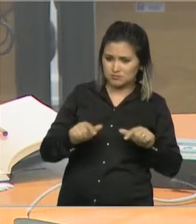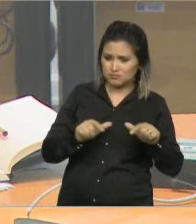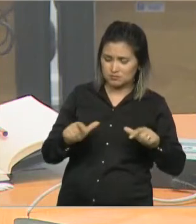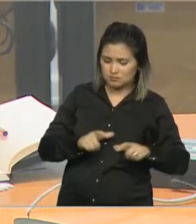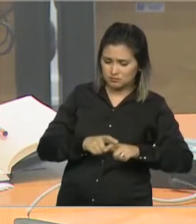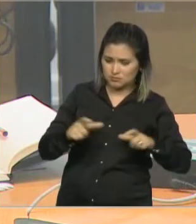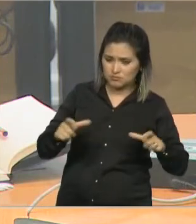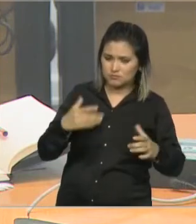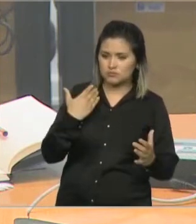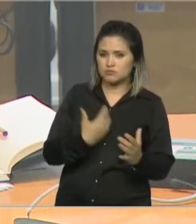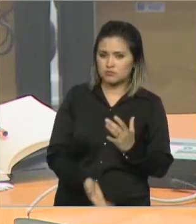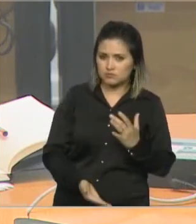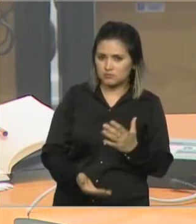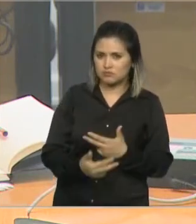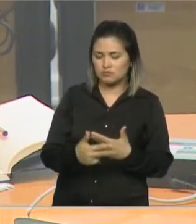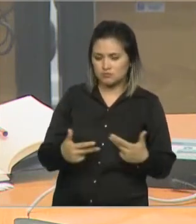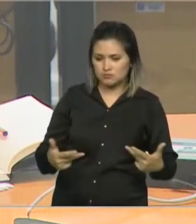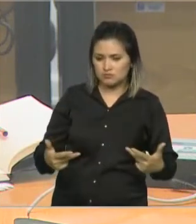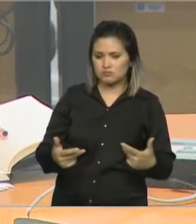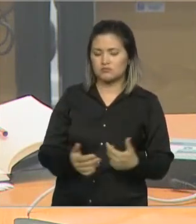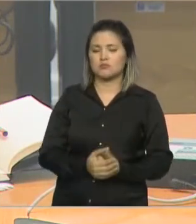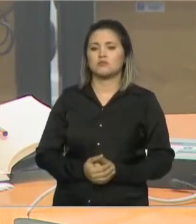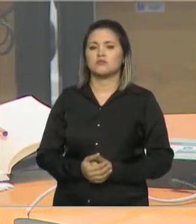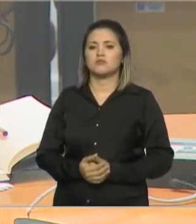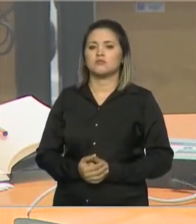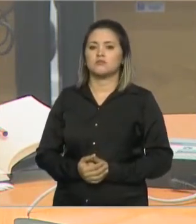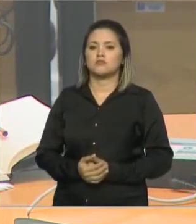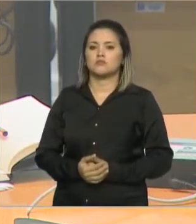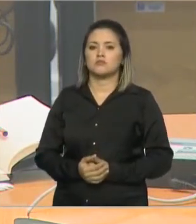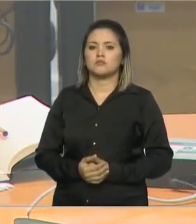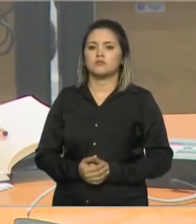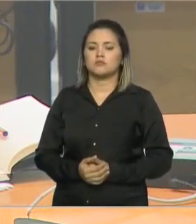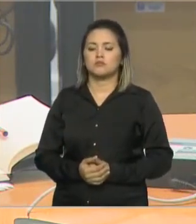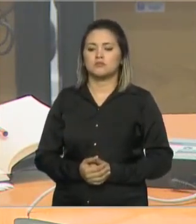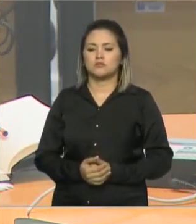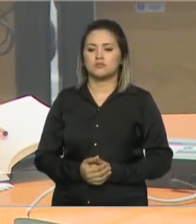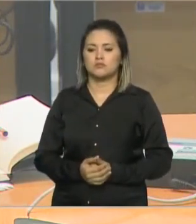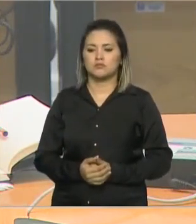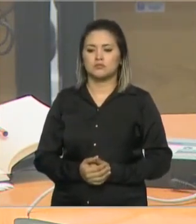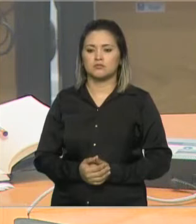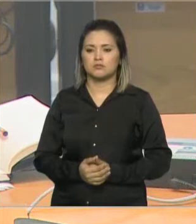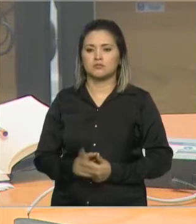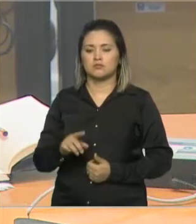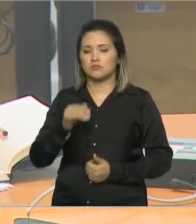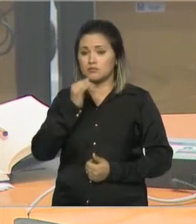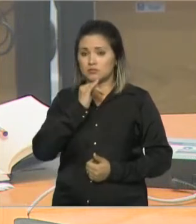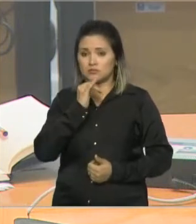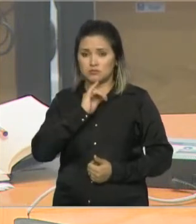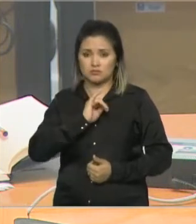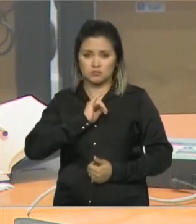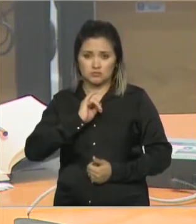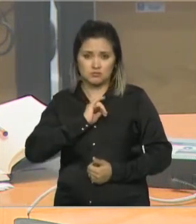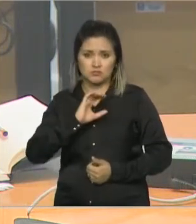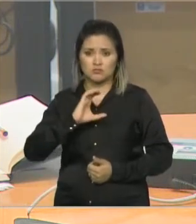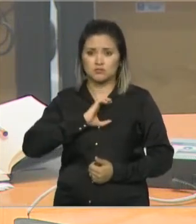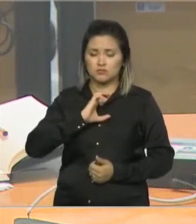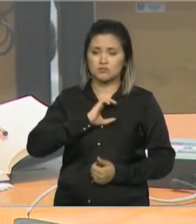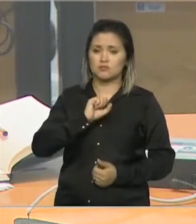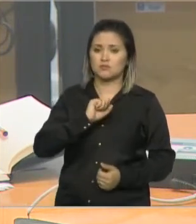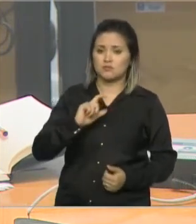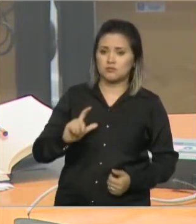vão perder algo para municípios que passaram a ter seus serviços próprios. É o caso, por exemplo, de Imperatriz, de Caxias, de São